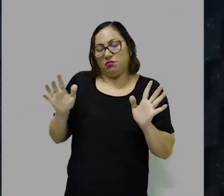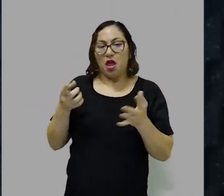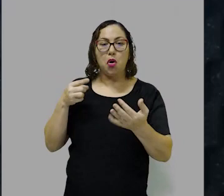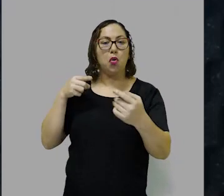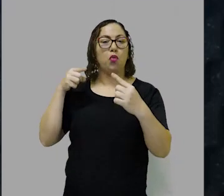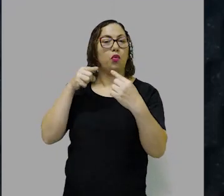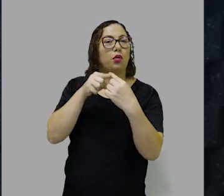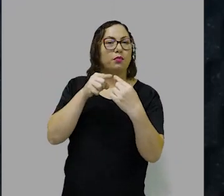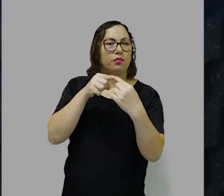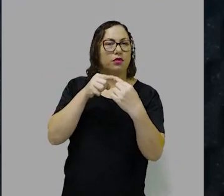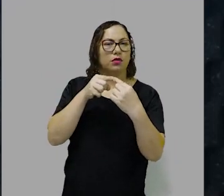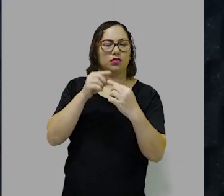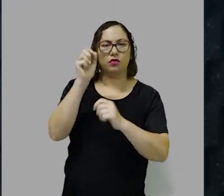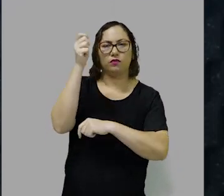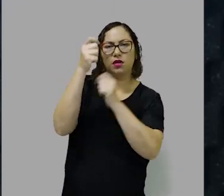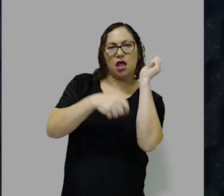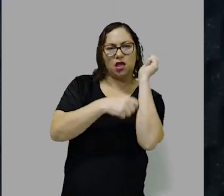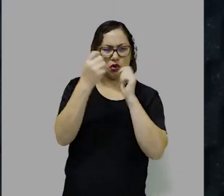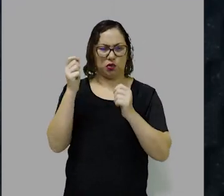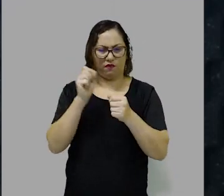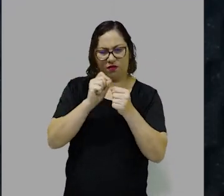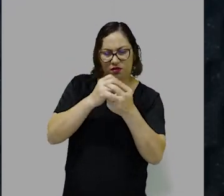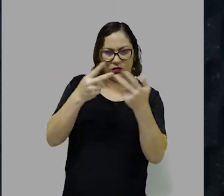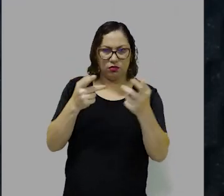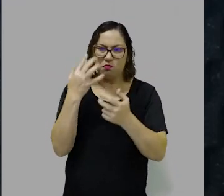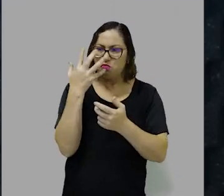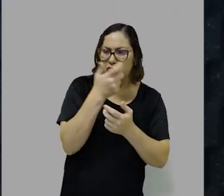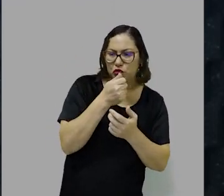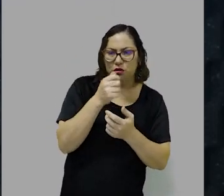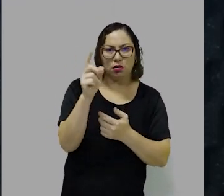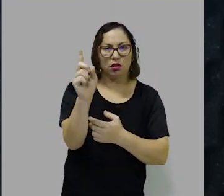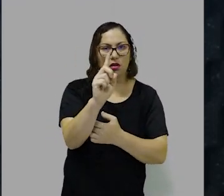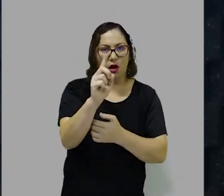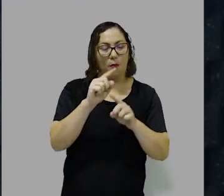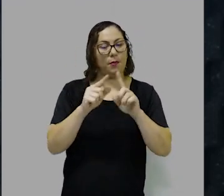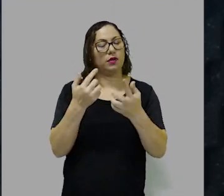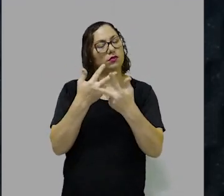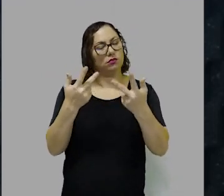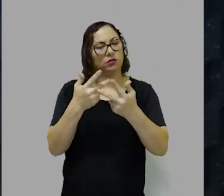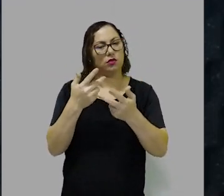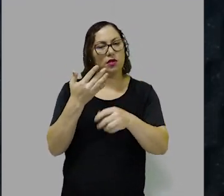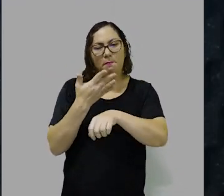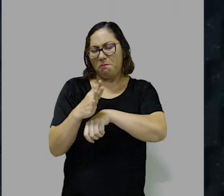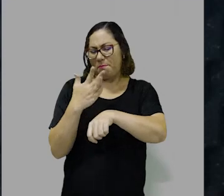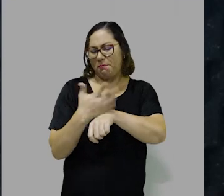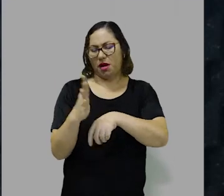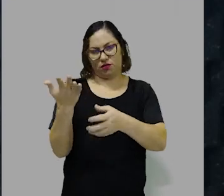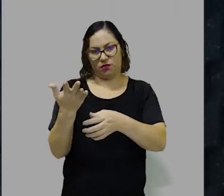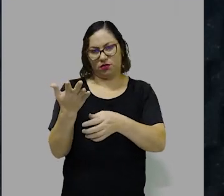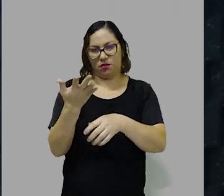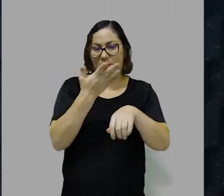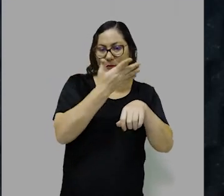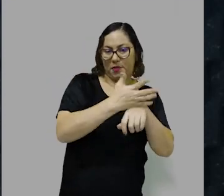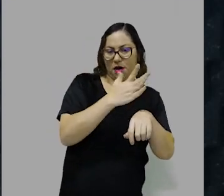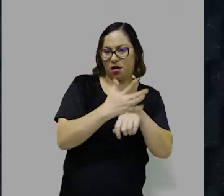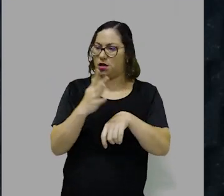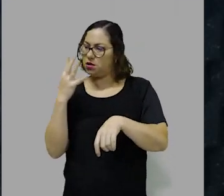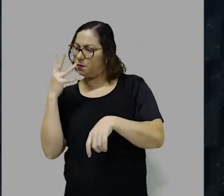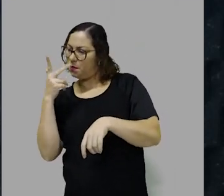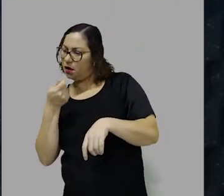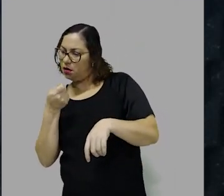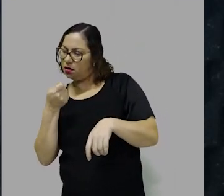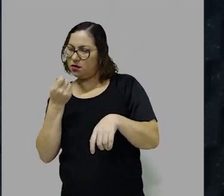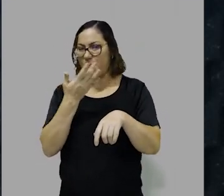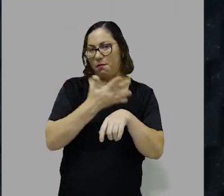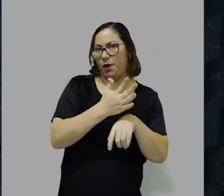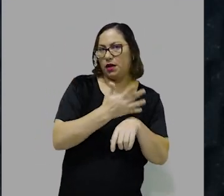indústria não era fazer objetos bonitos, mas sim, inicialmente, fazer objetos práticos. Praticidade e beleza, praticidade